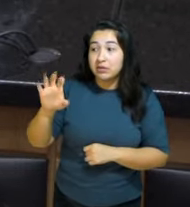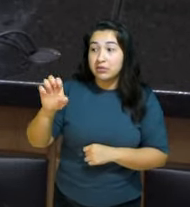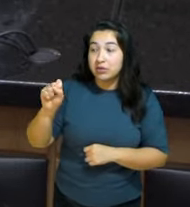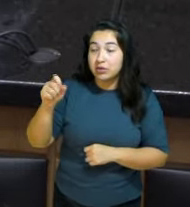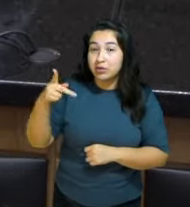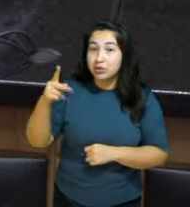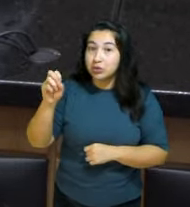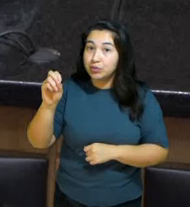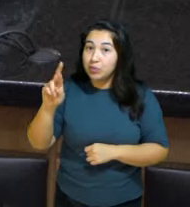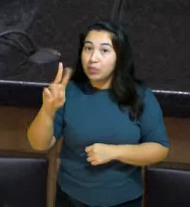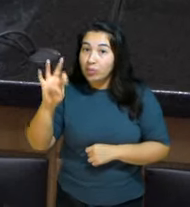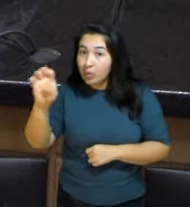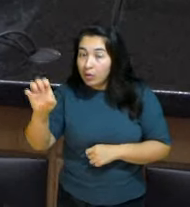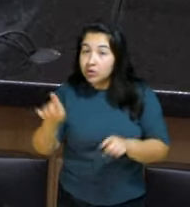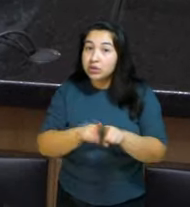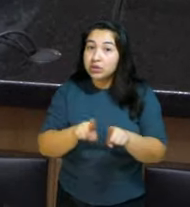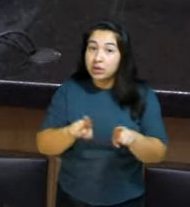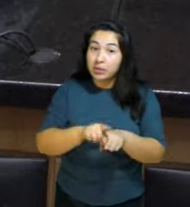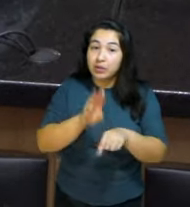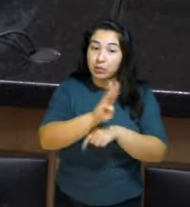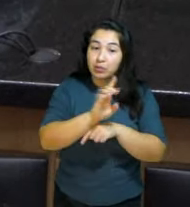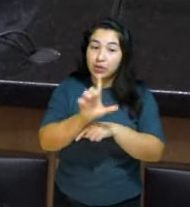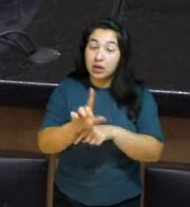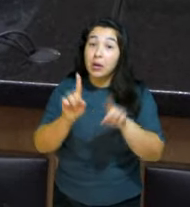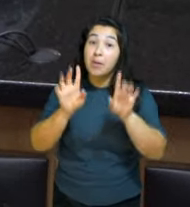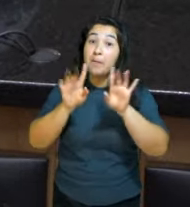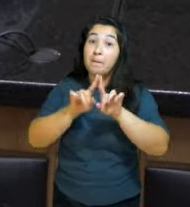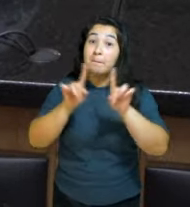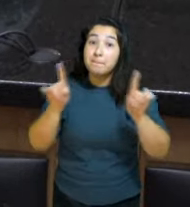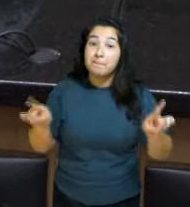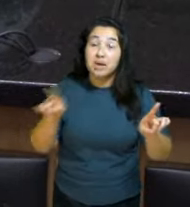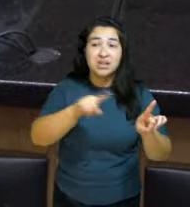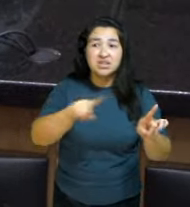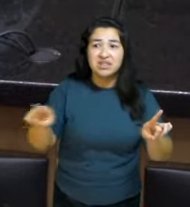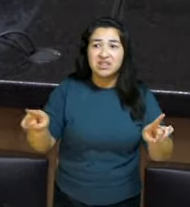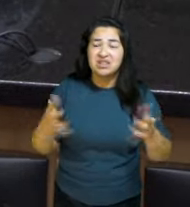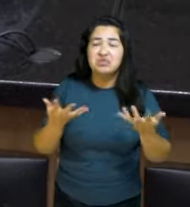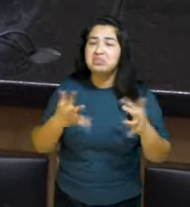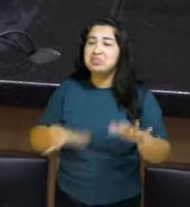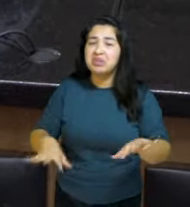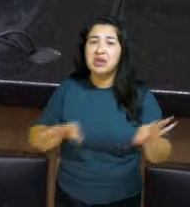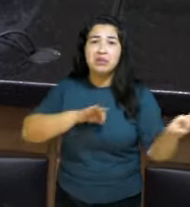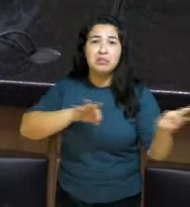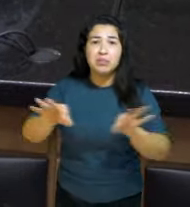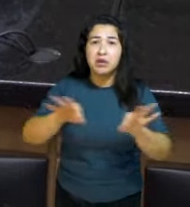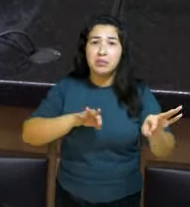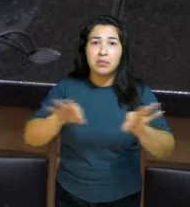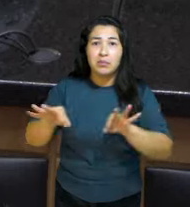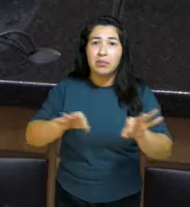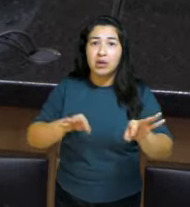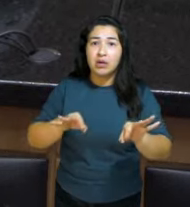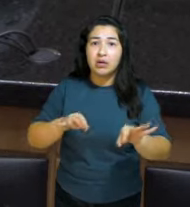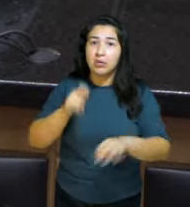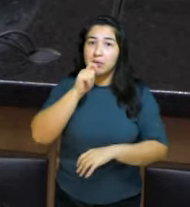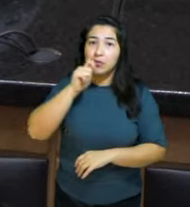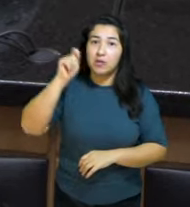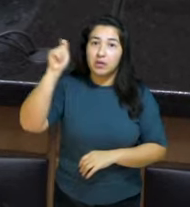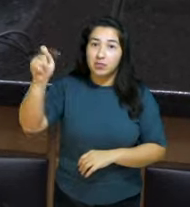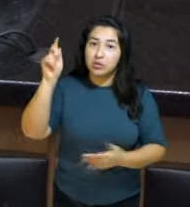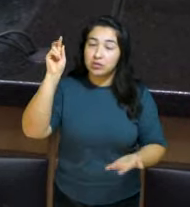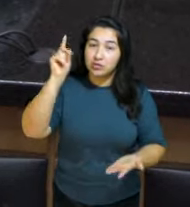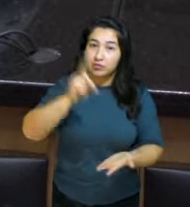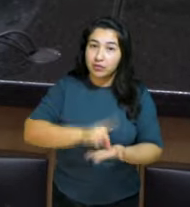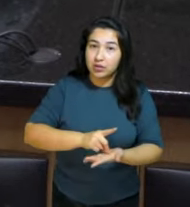não realizar o evento uma semana antes ou num sul brasileiro, que a Aline propôs, com arbitragem oficial e tudo, trazendo